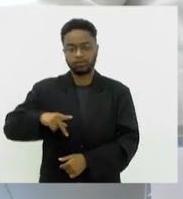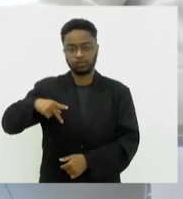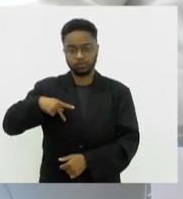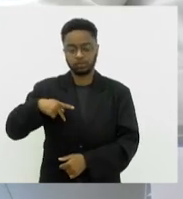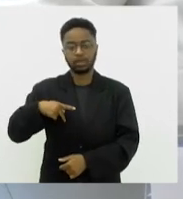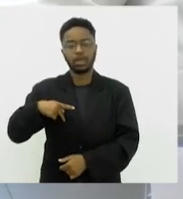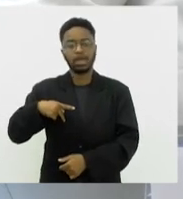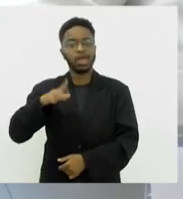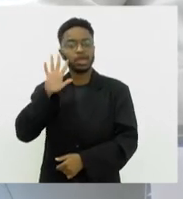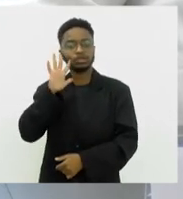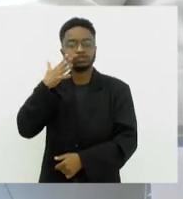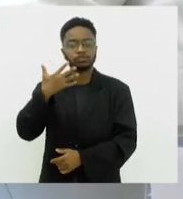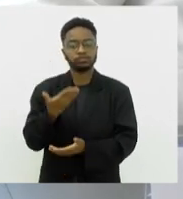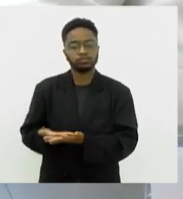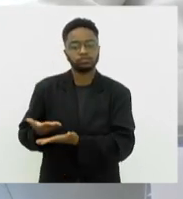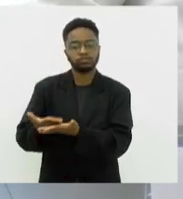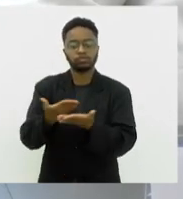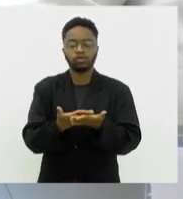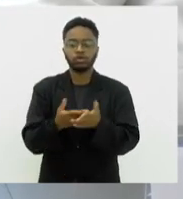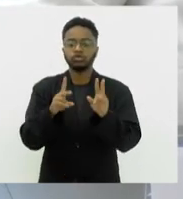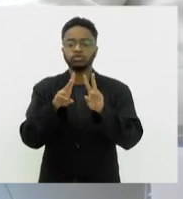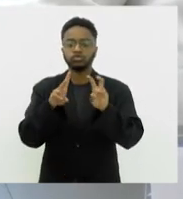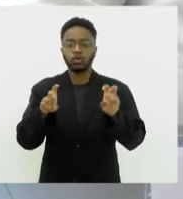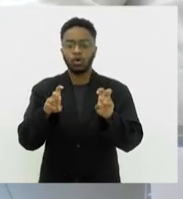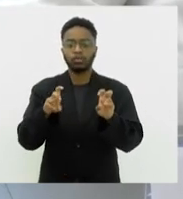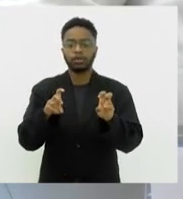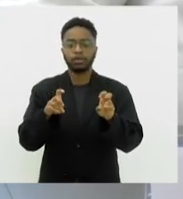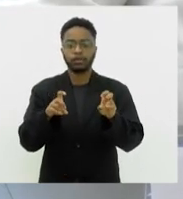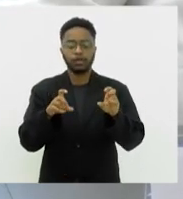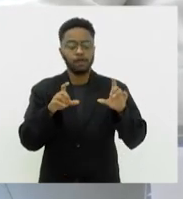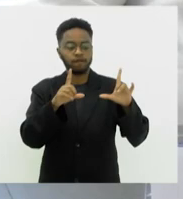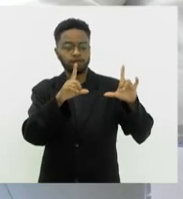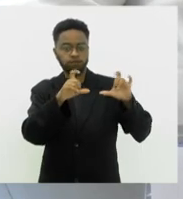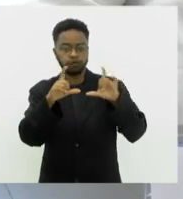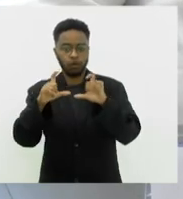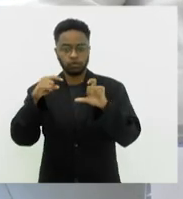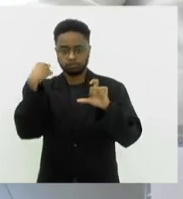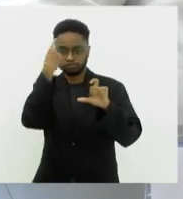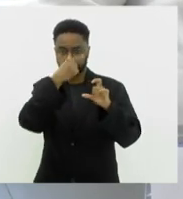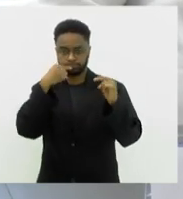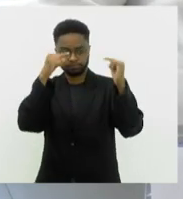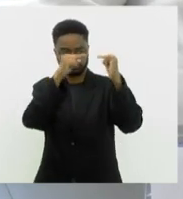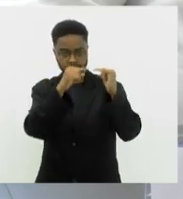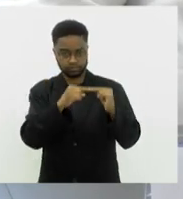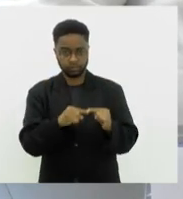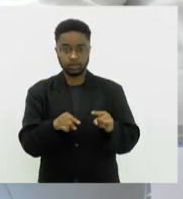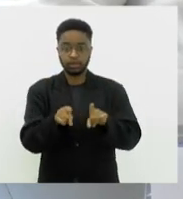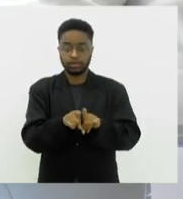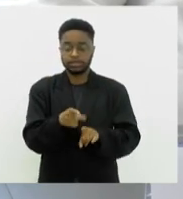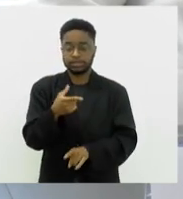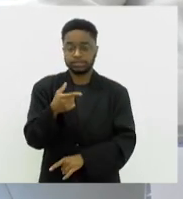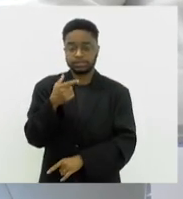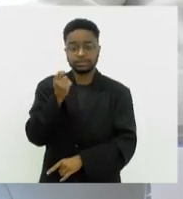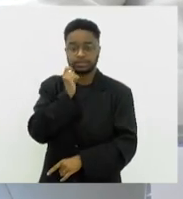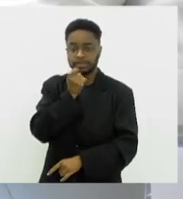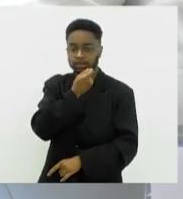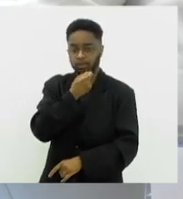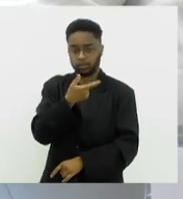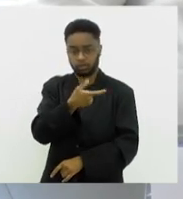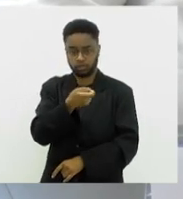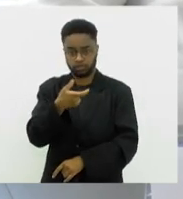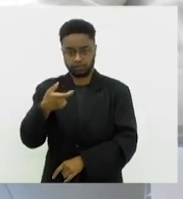realização de Estudos em relação aos casos de reconhecimento de pessoas em setembro de 2020 um primeiro